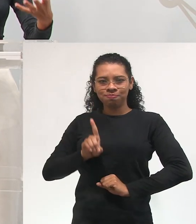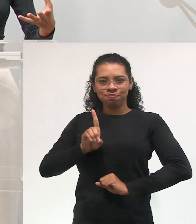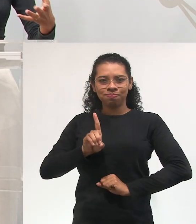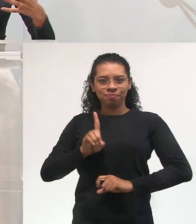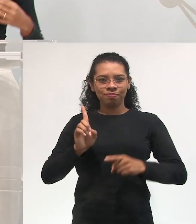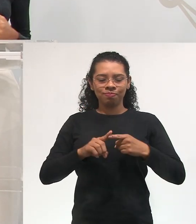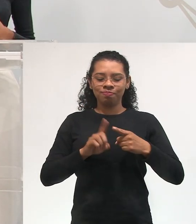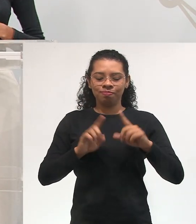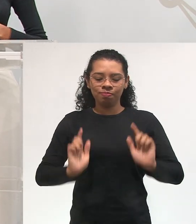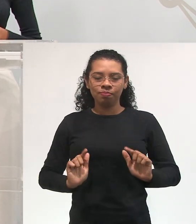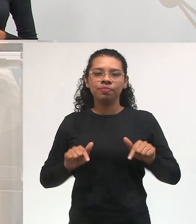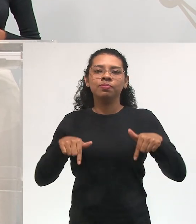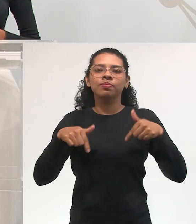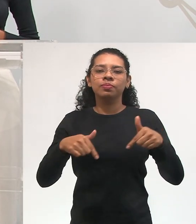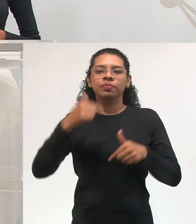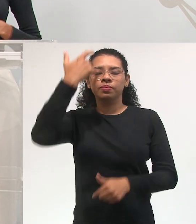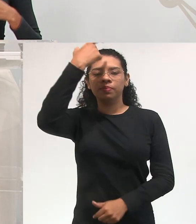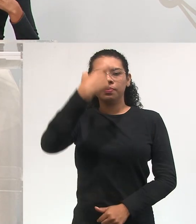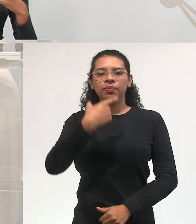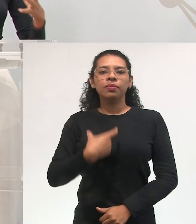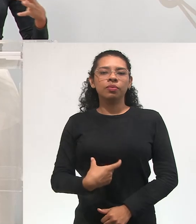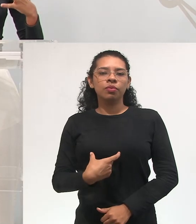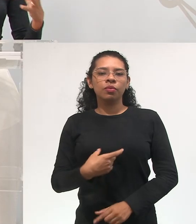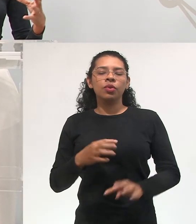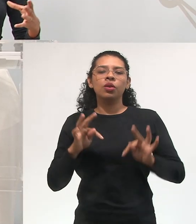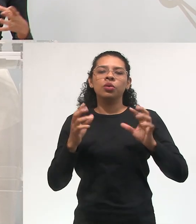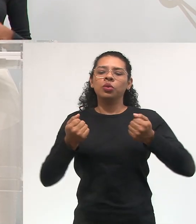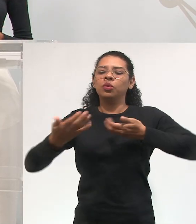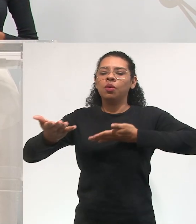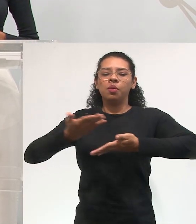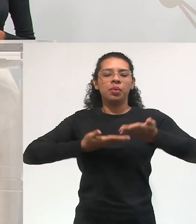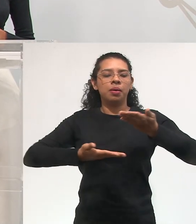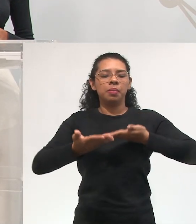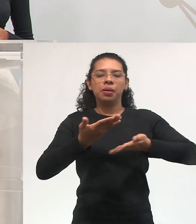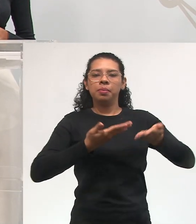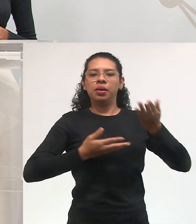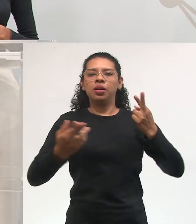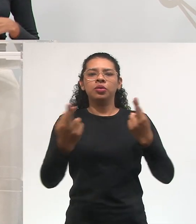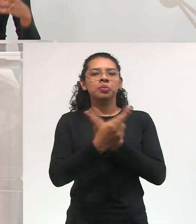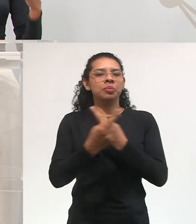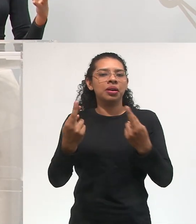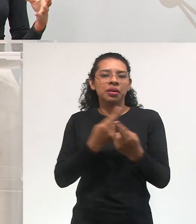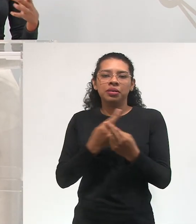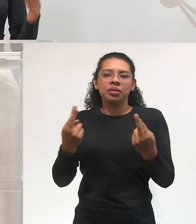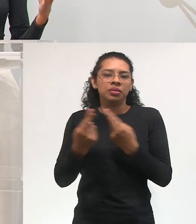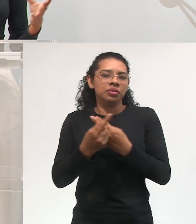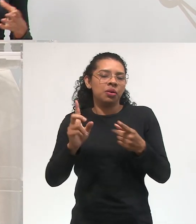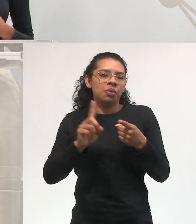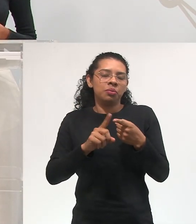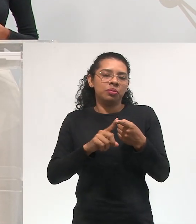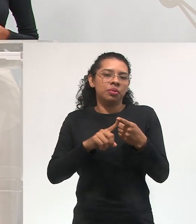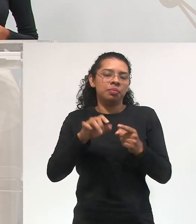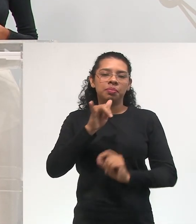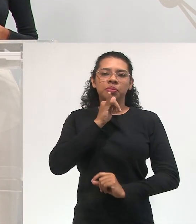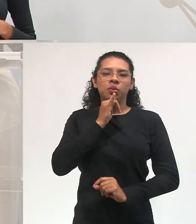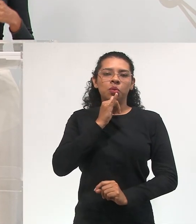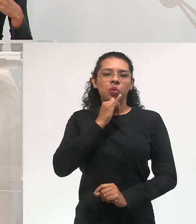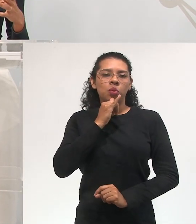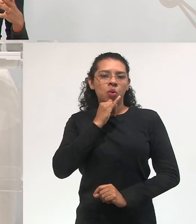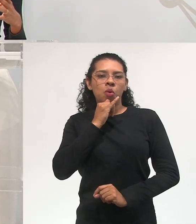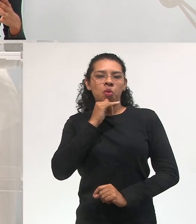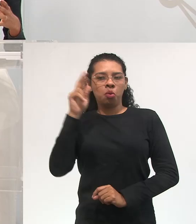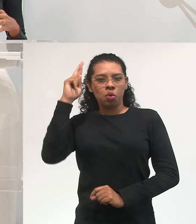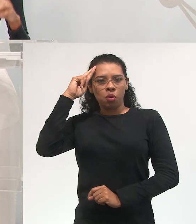me impor enquanto indivíduo numa negociação, por exemplo, com um patrão.